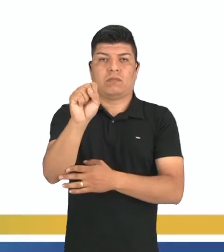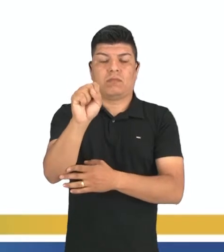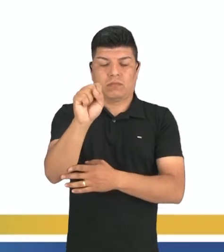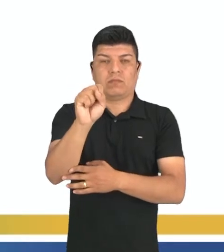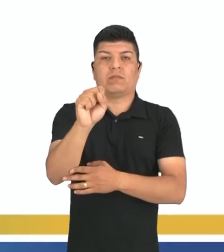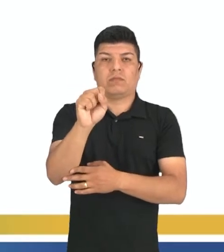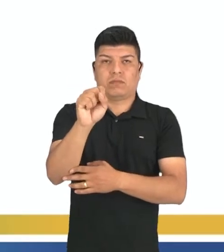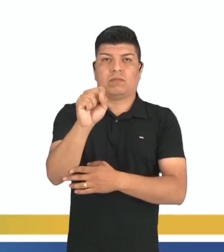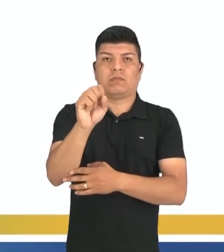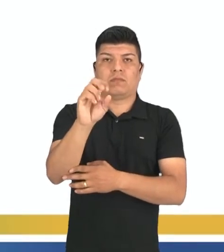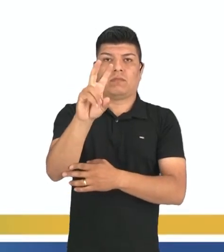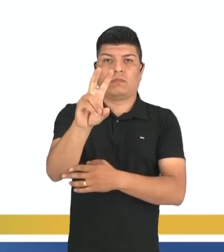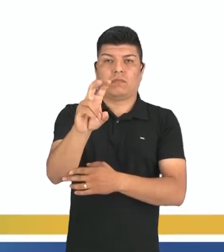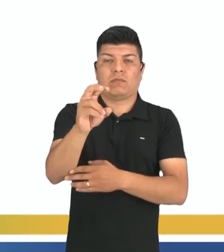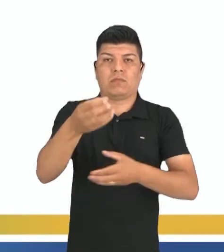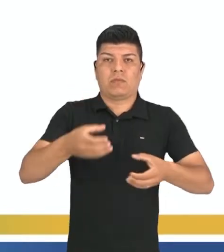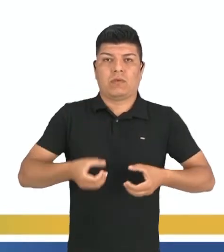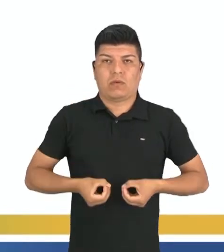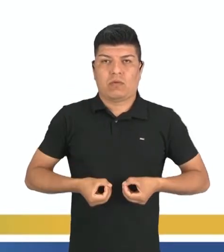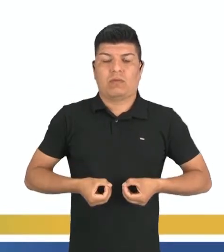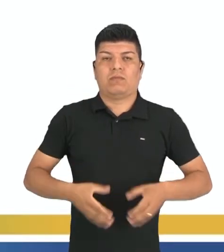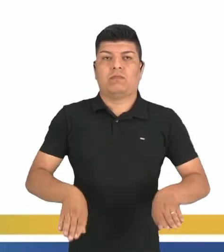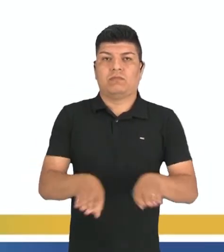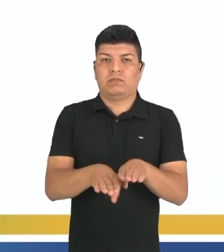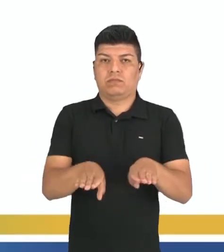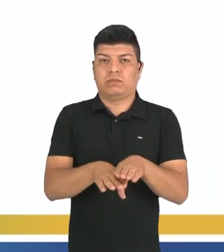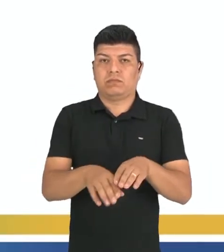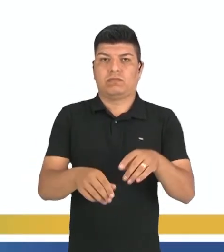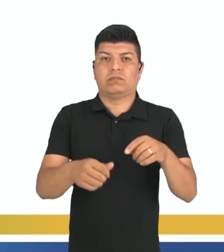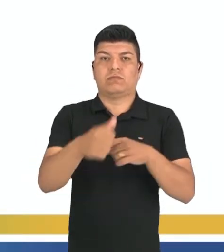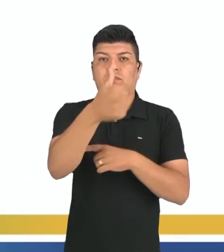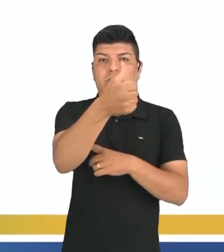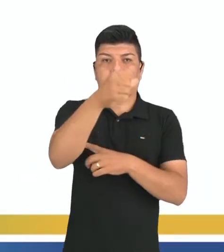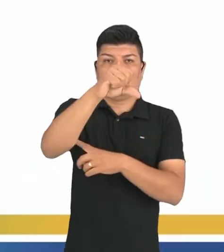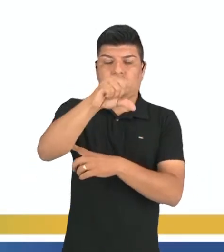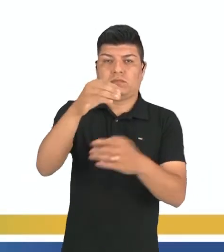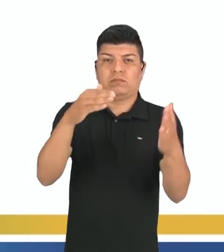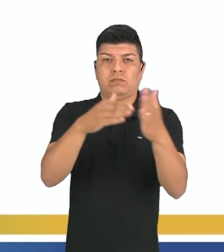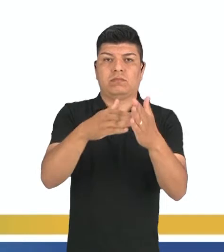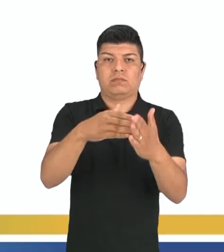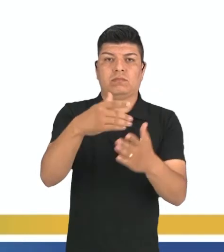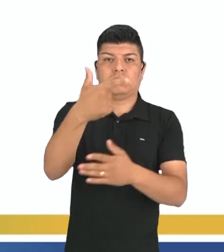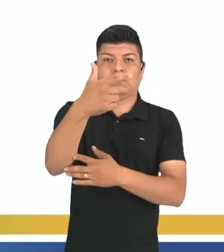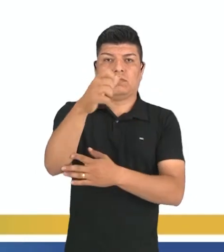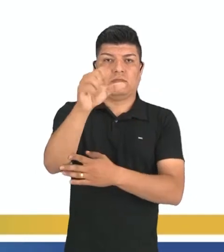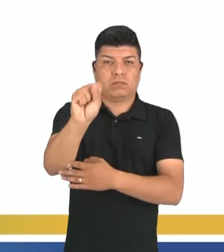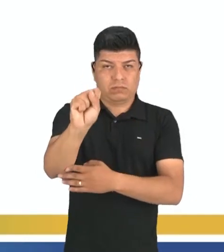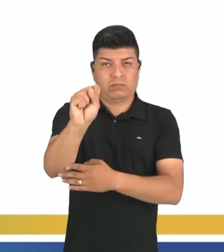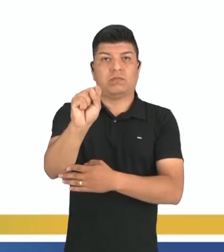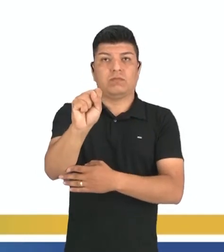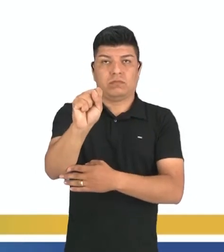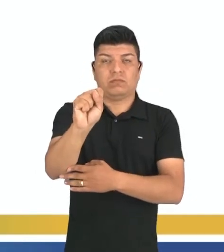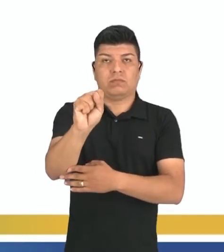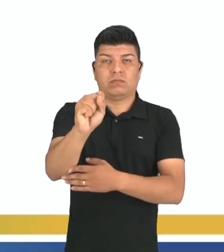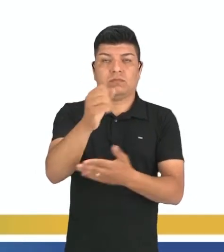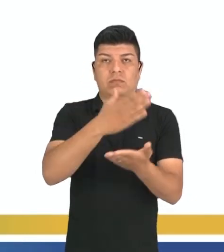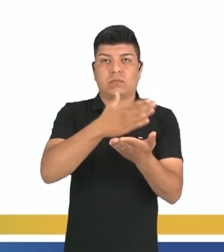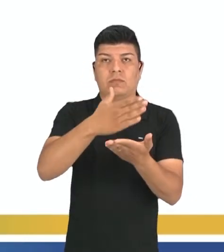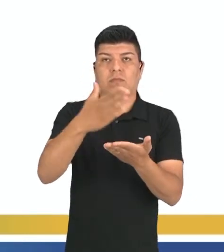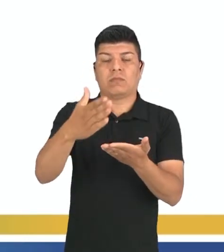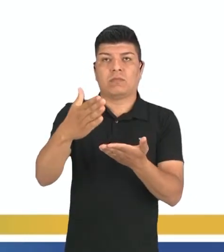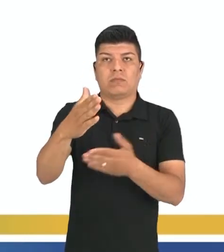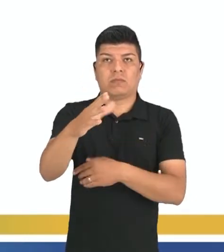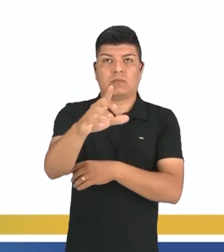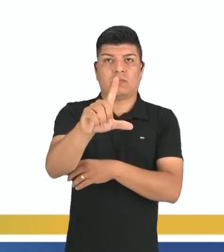dia a ovocitação, e do 19º ao 28º nós vamos ter a fase lútea, tá? Que é a fase